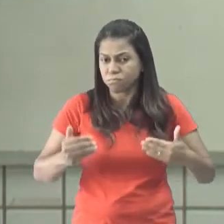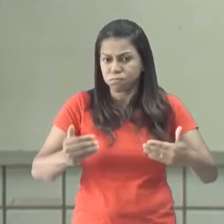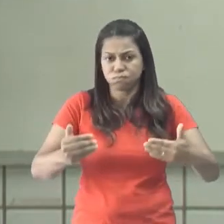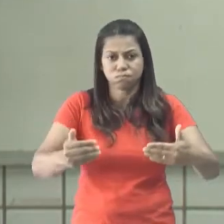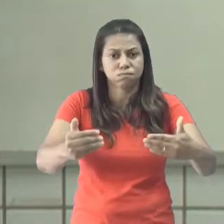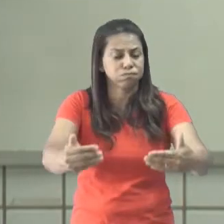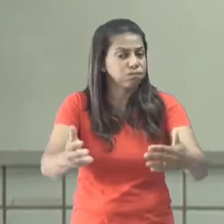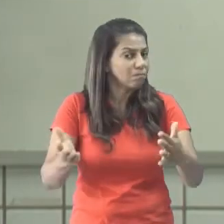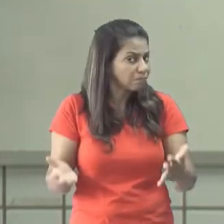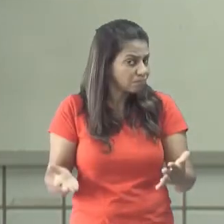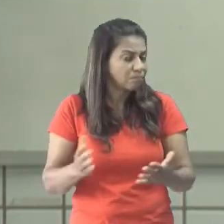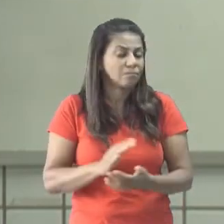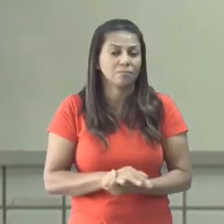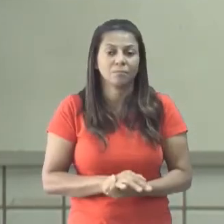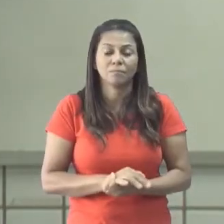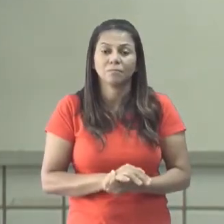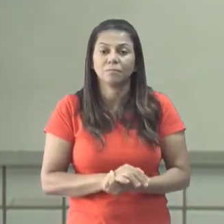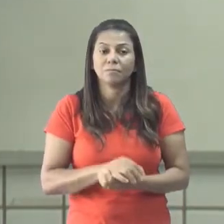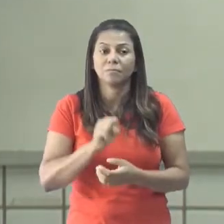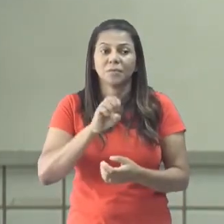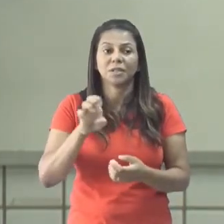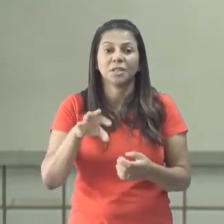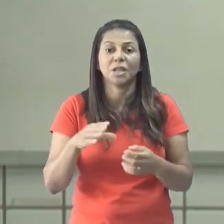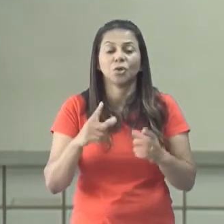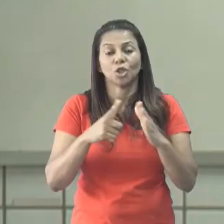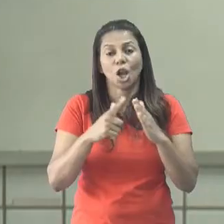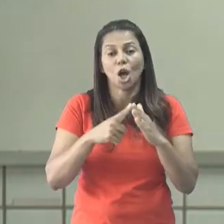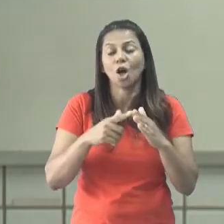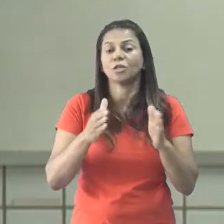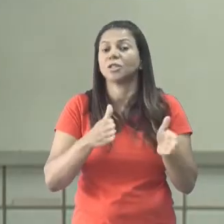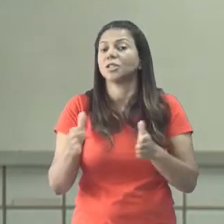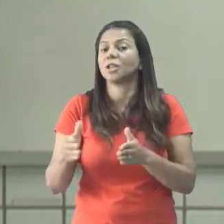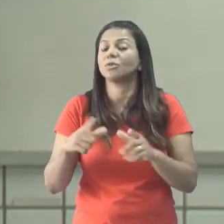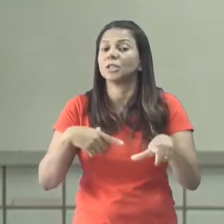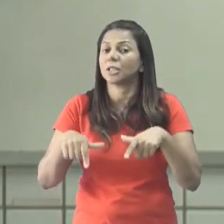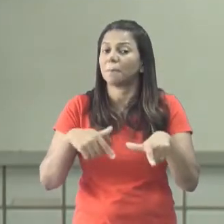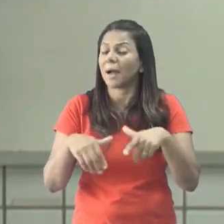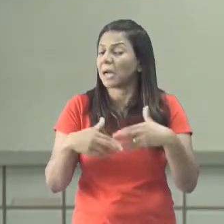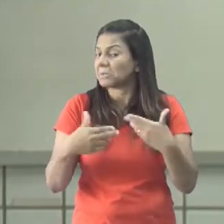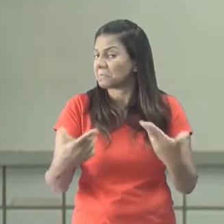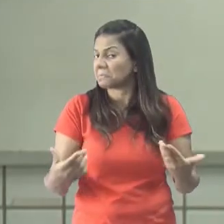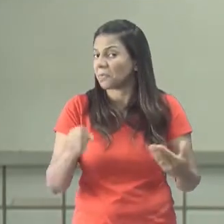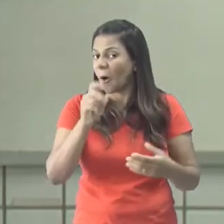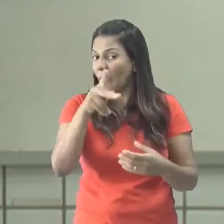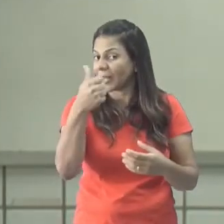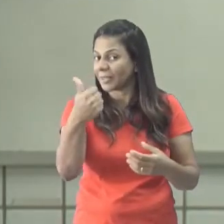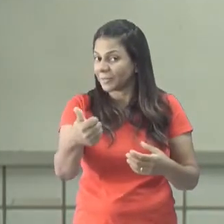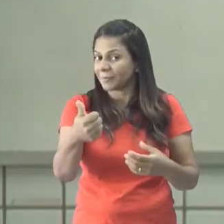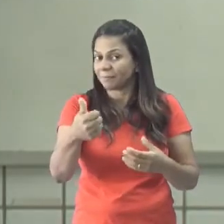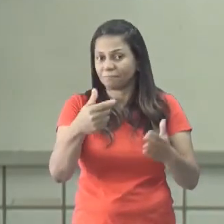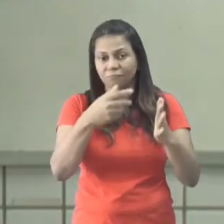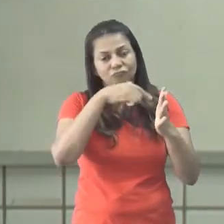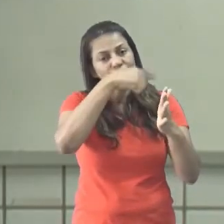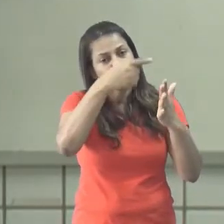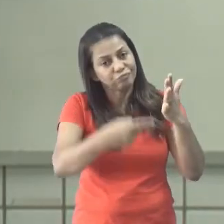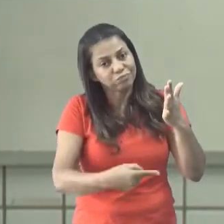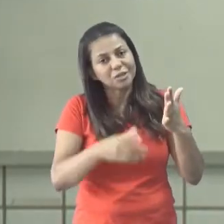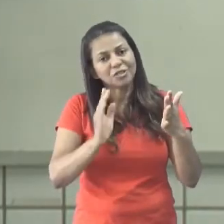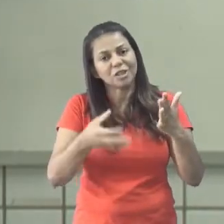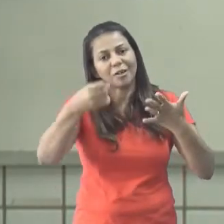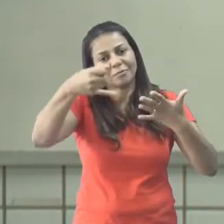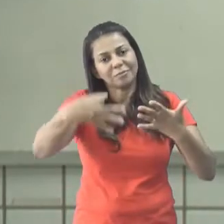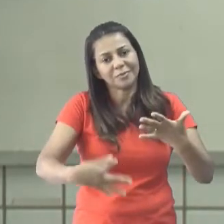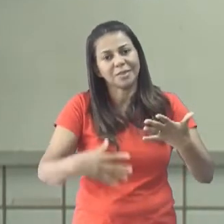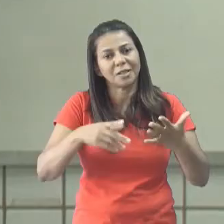de, ok? Sessão de loja, sessão de trabalho. Ok, pessoal, então foi sobre isso que nós falamos na